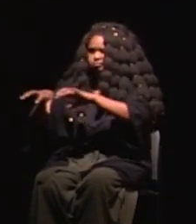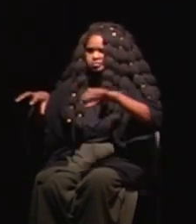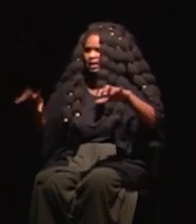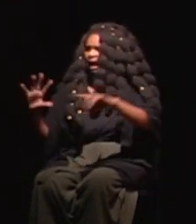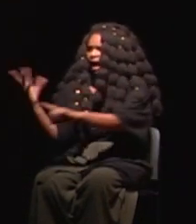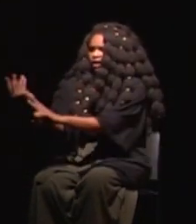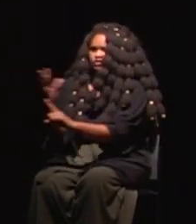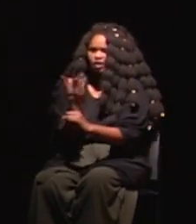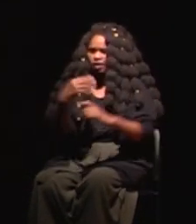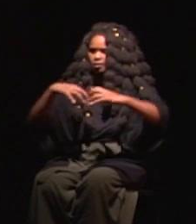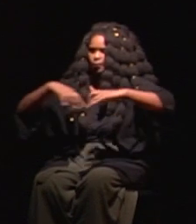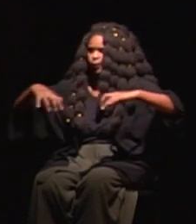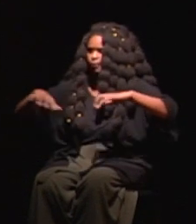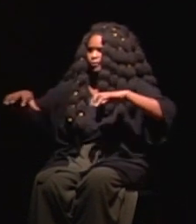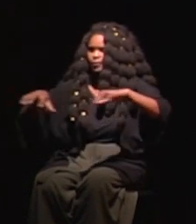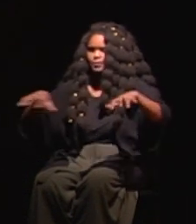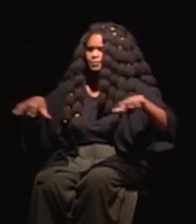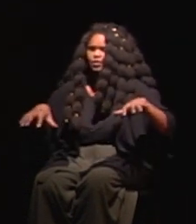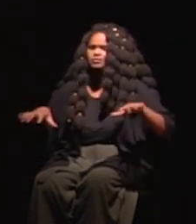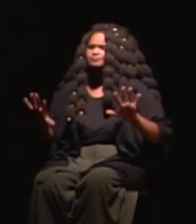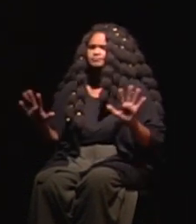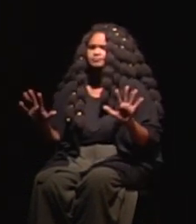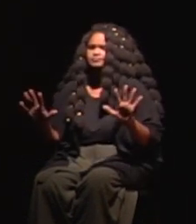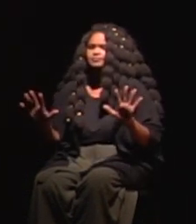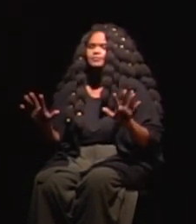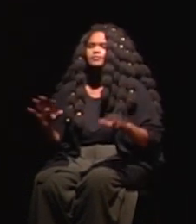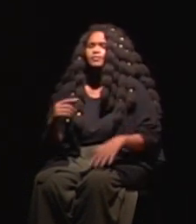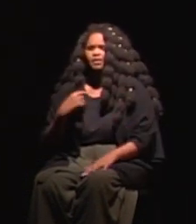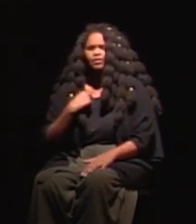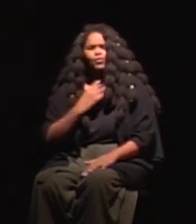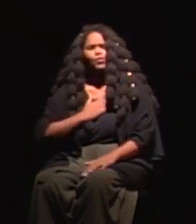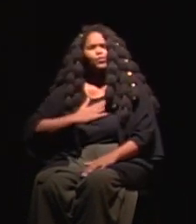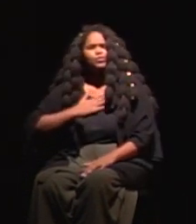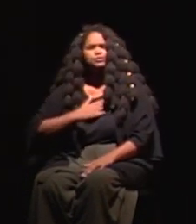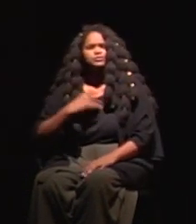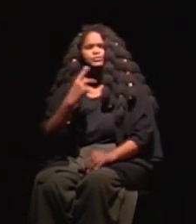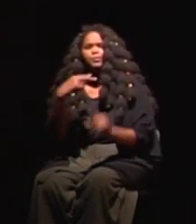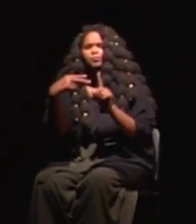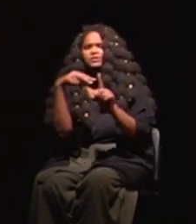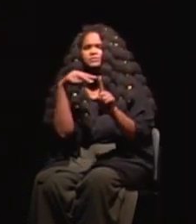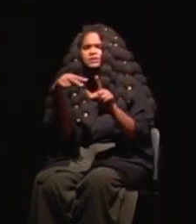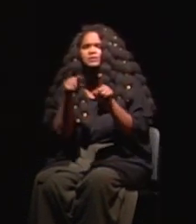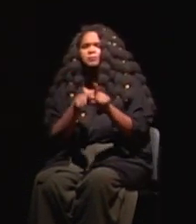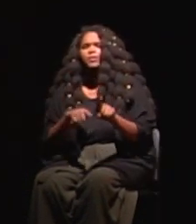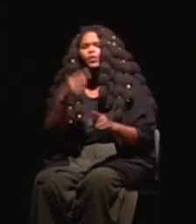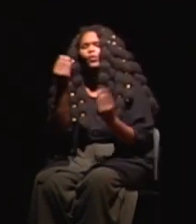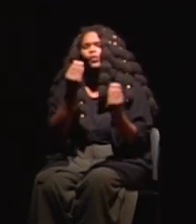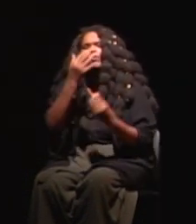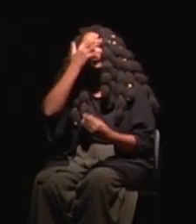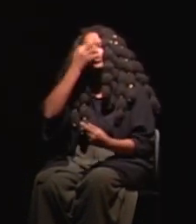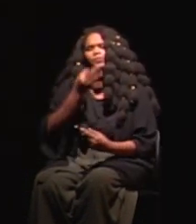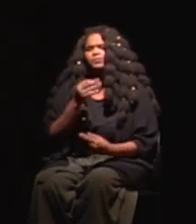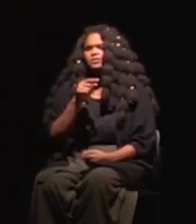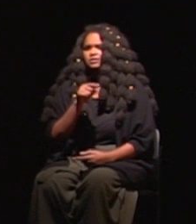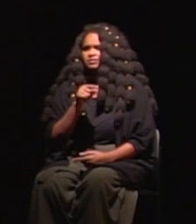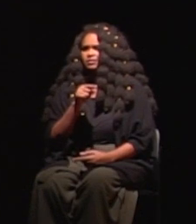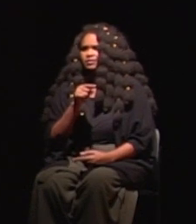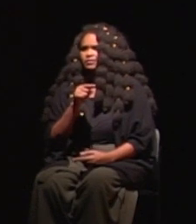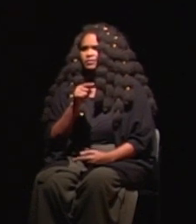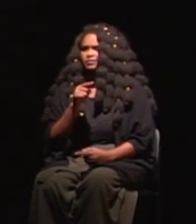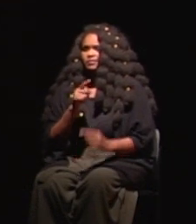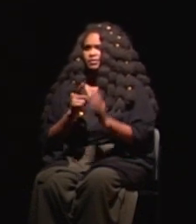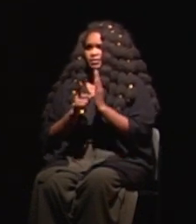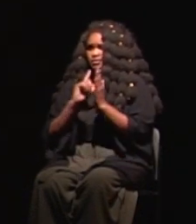artísticas. Gostei muito da sua percepção, da sua compreensão, dela que era